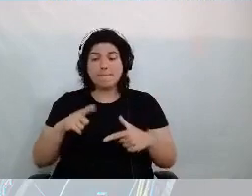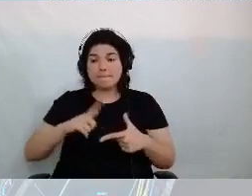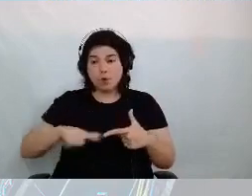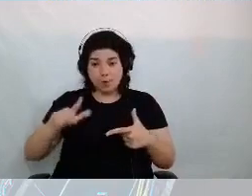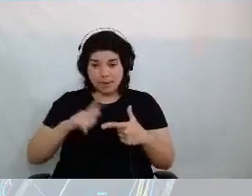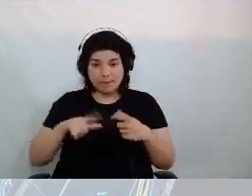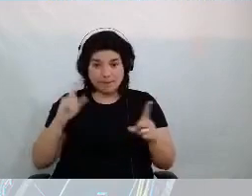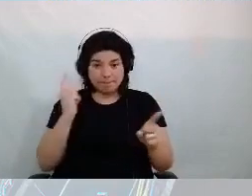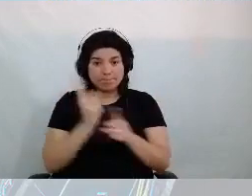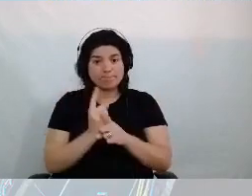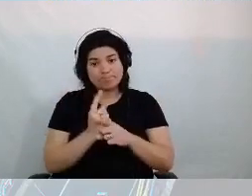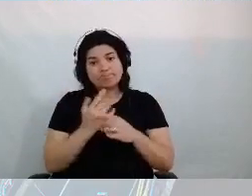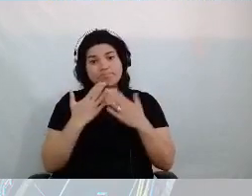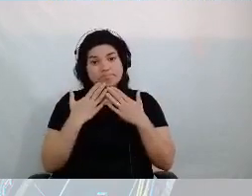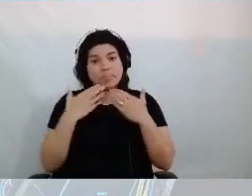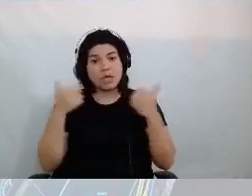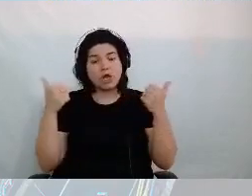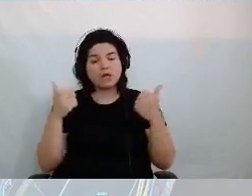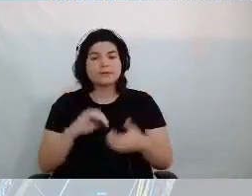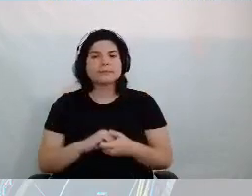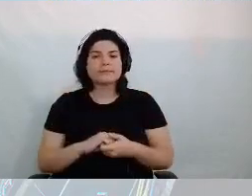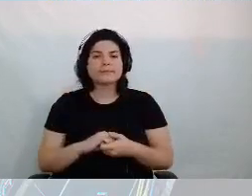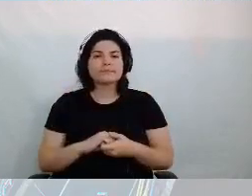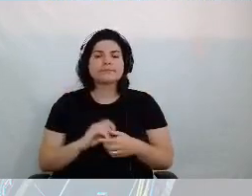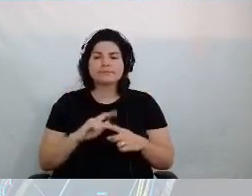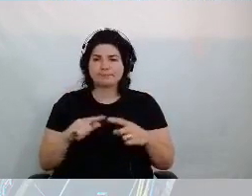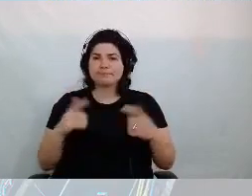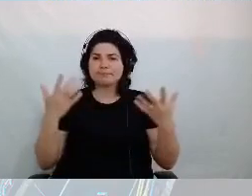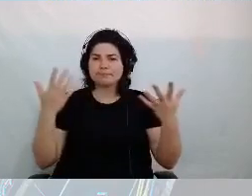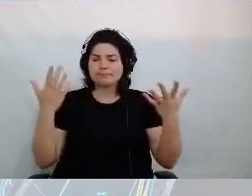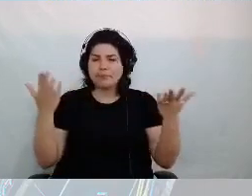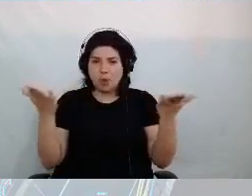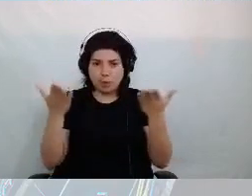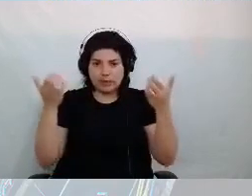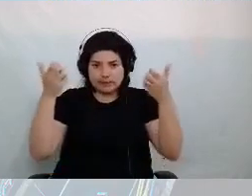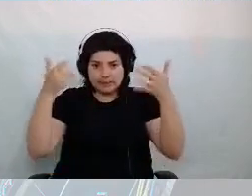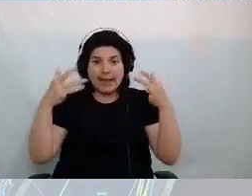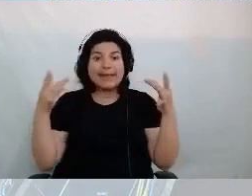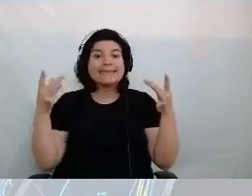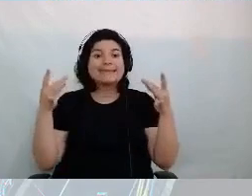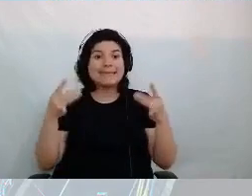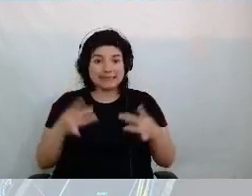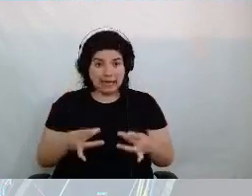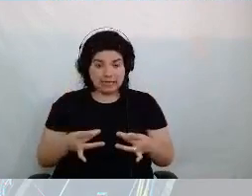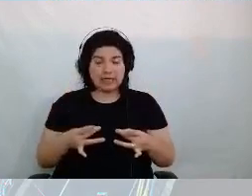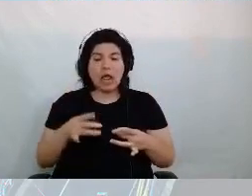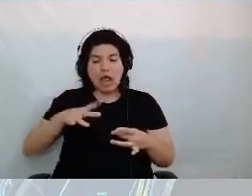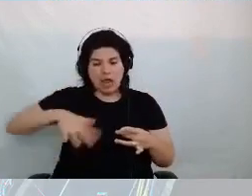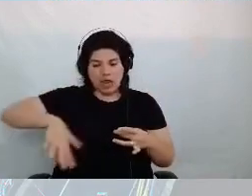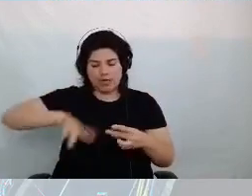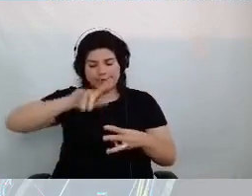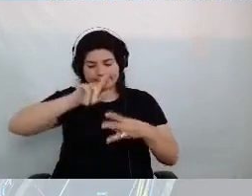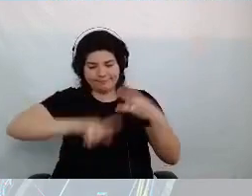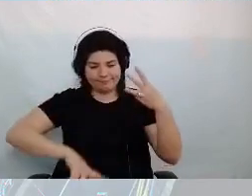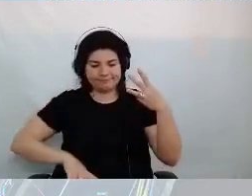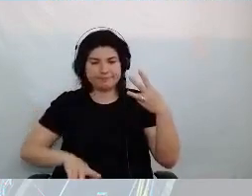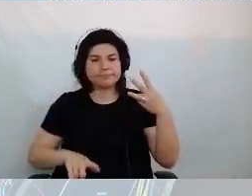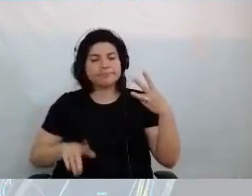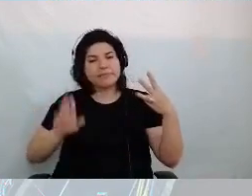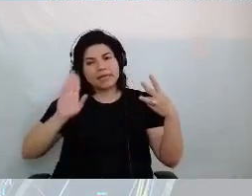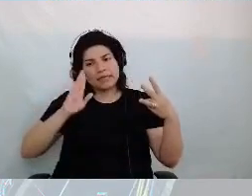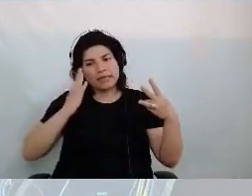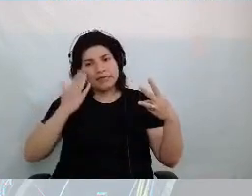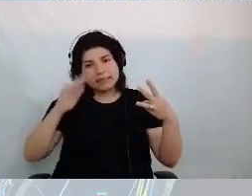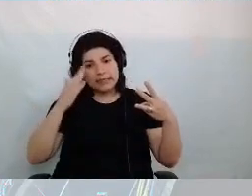melhor. Agora eu vou começar a entrar em detalhes nos pilares. Então, o primeiro, de entender a necessidade